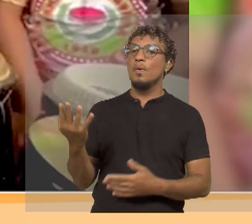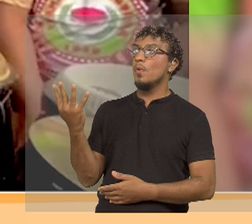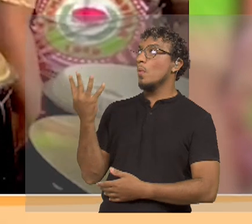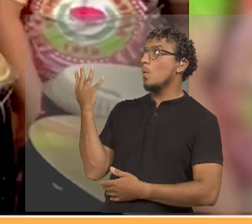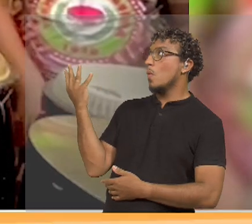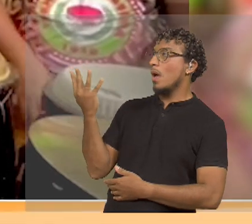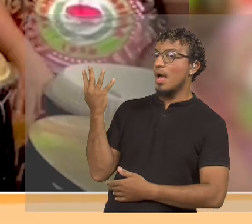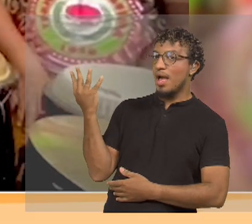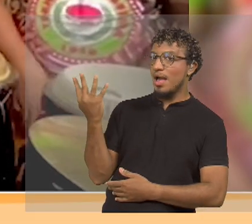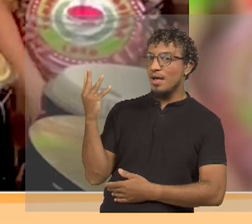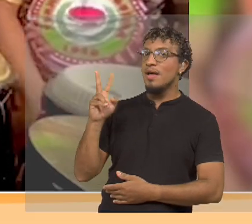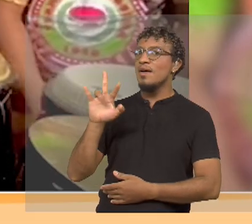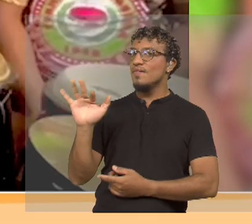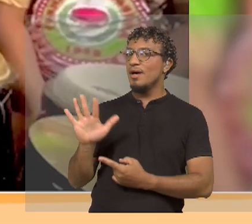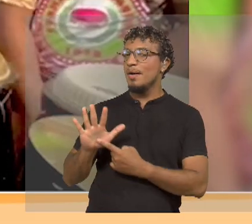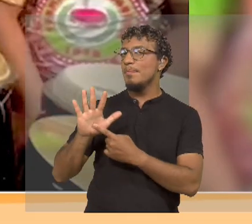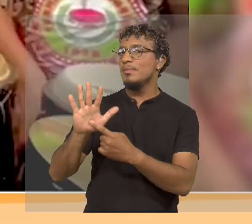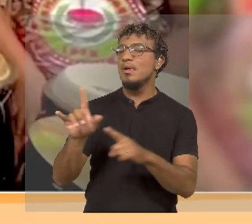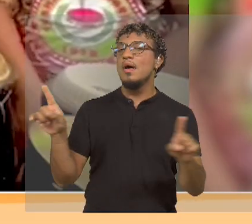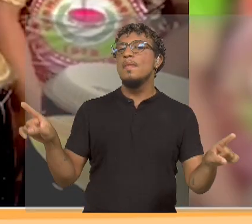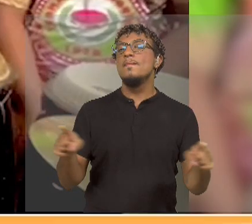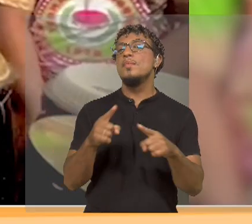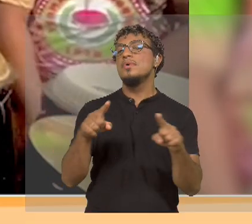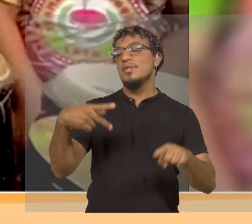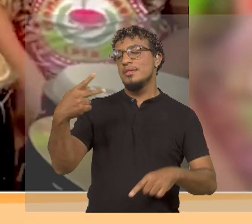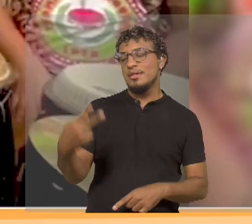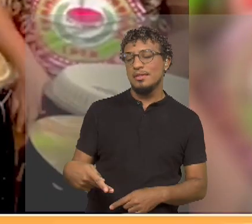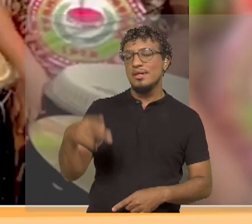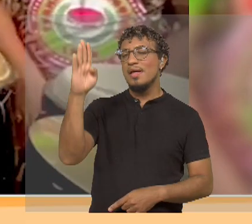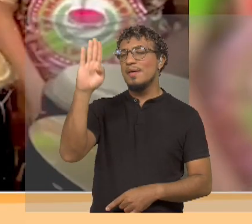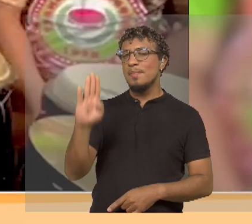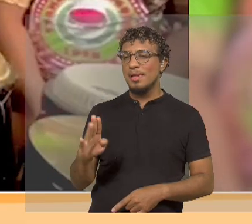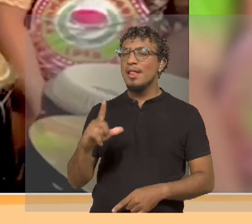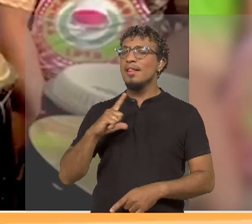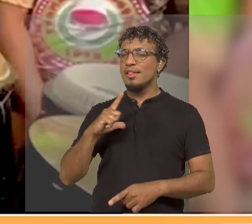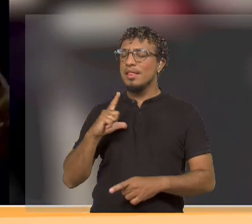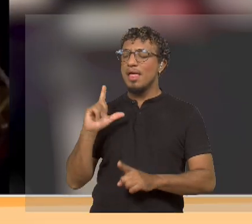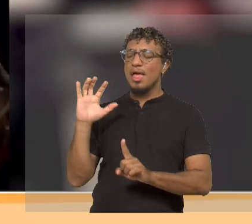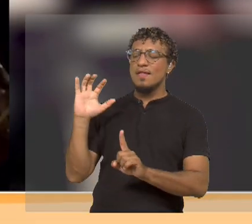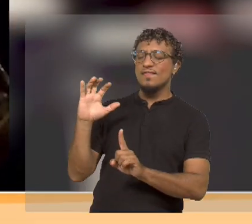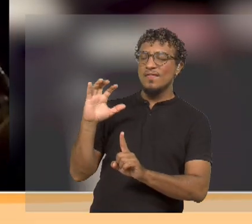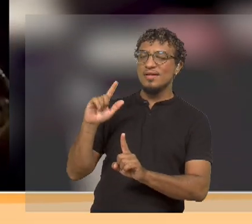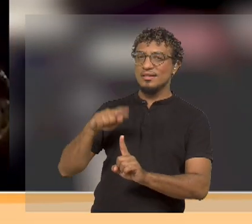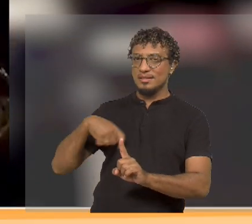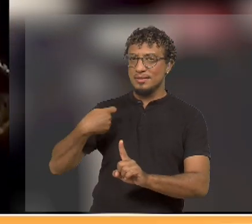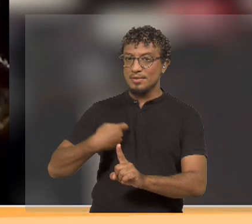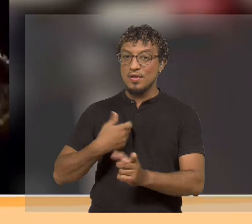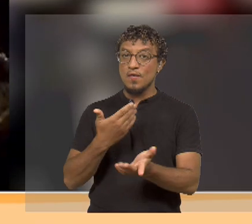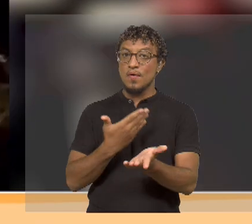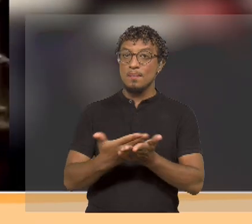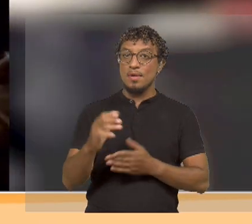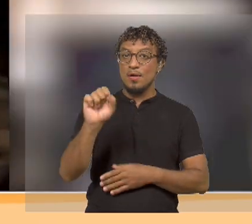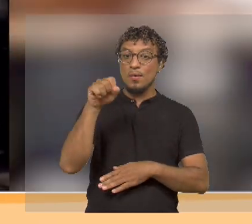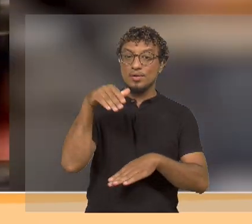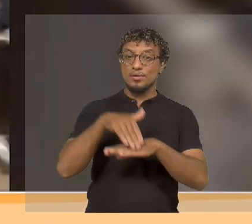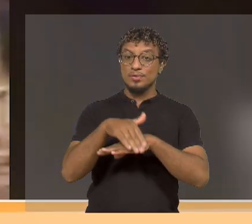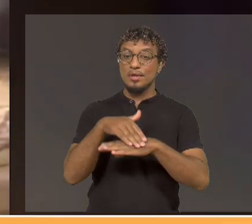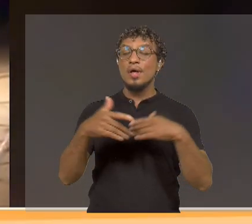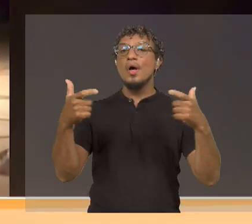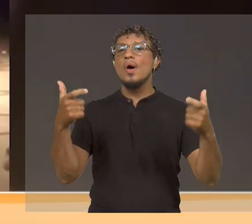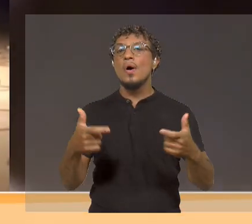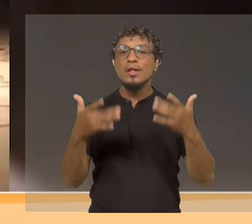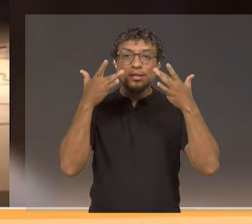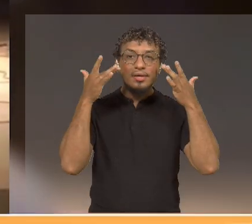Samba e Flamenco vai apresentar o melhor da música brasileira com um toque espanhol. É a partir das 8 da noite no